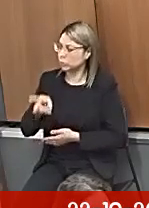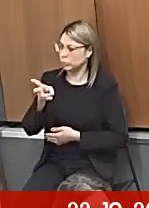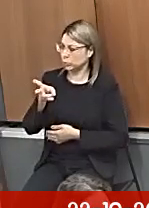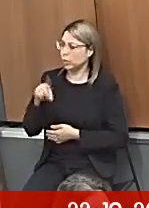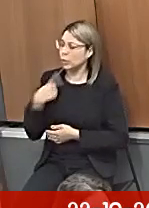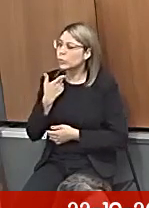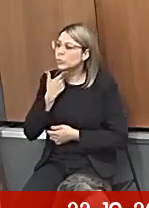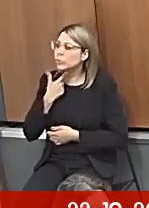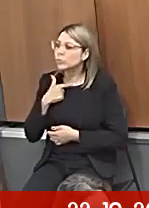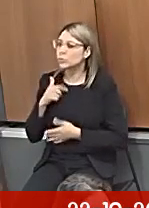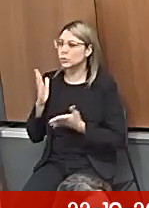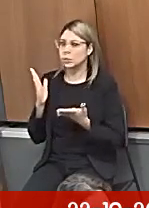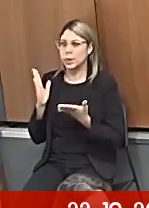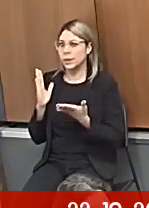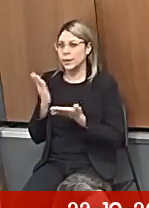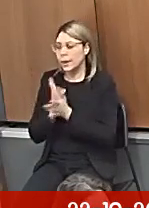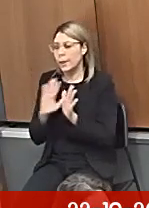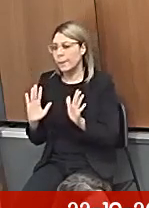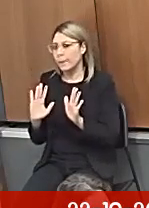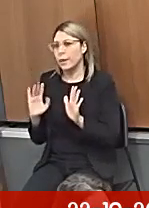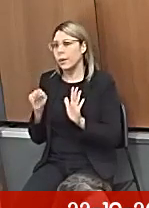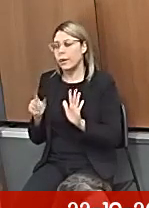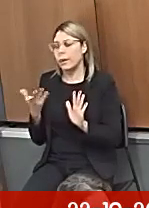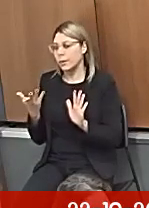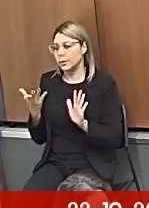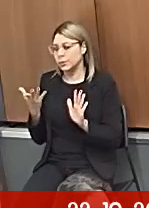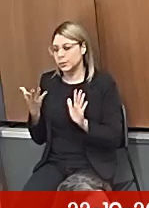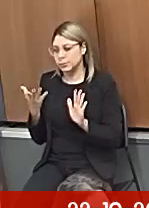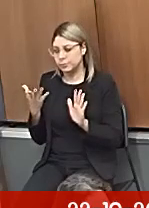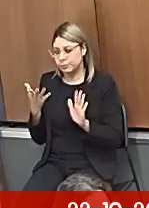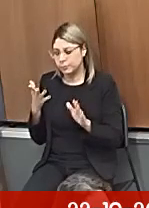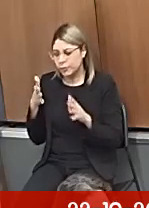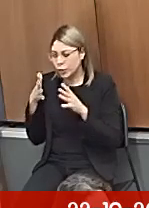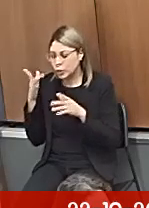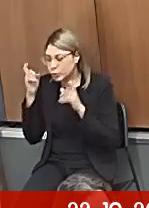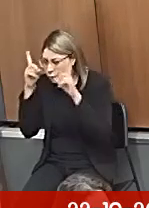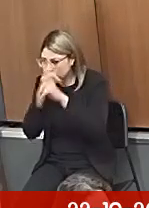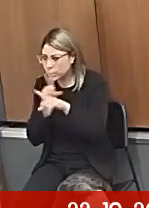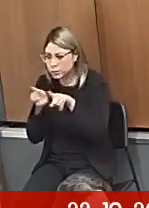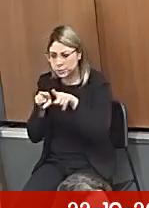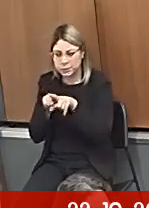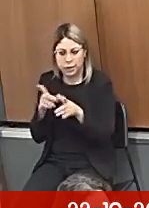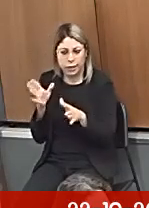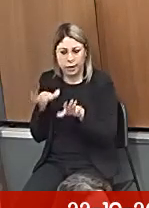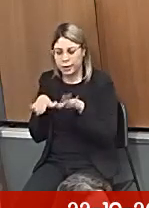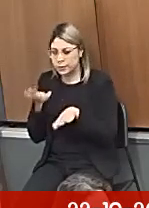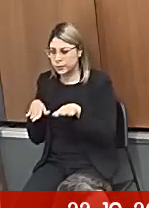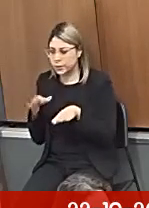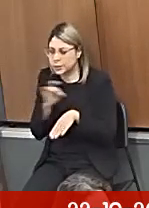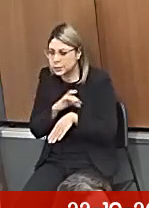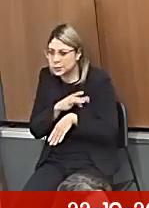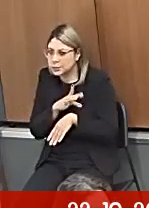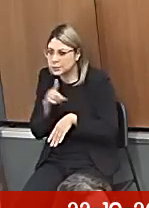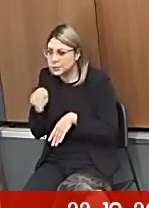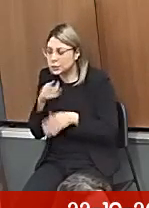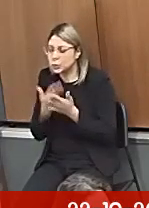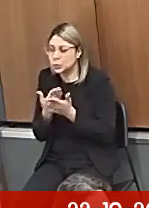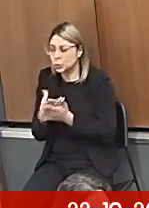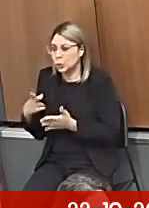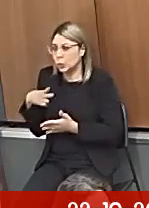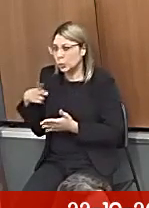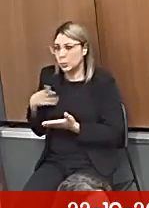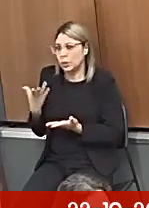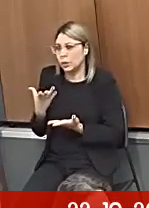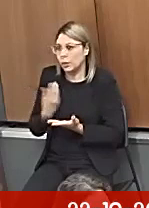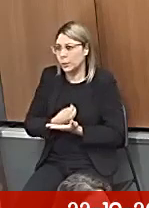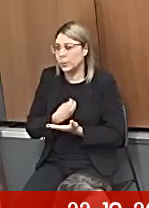gente quer quebrar essa restrição, talvez esse temor dessas escolas particulares em não participar dessas